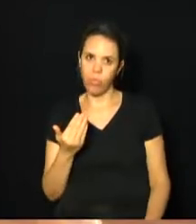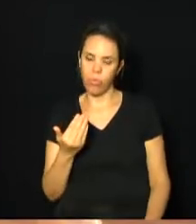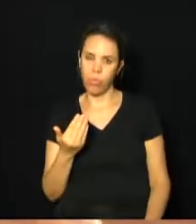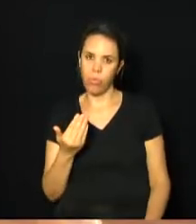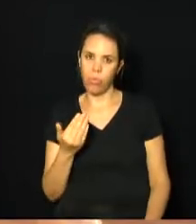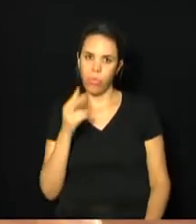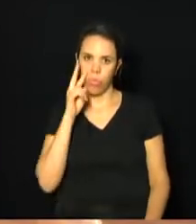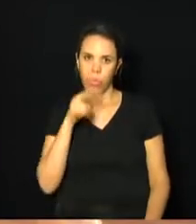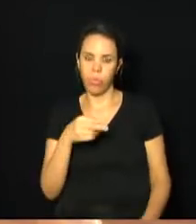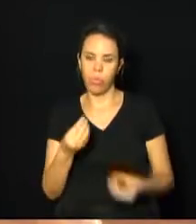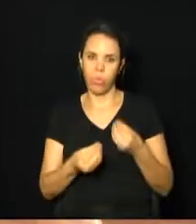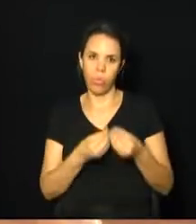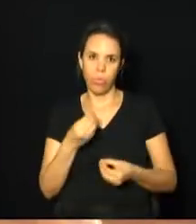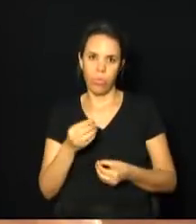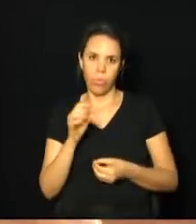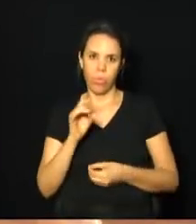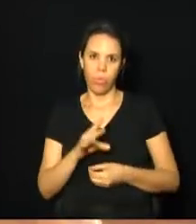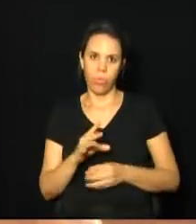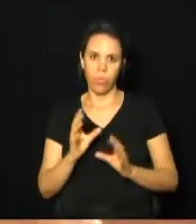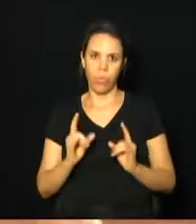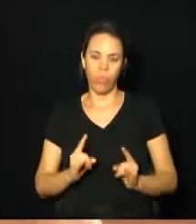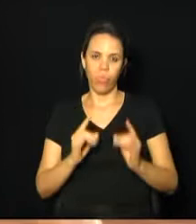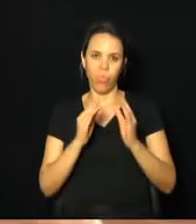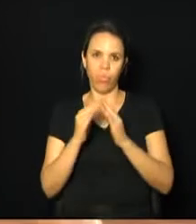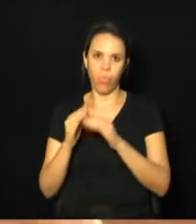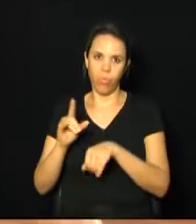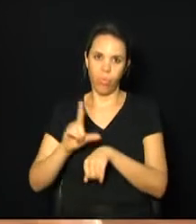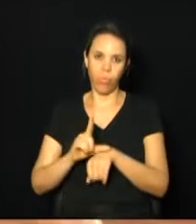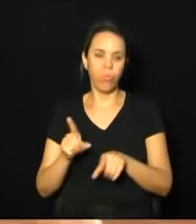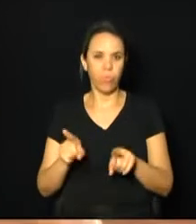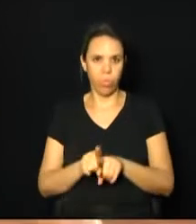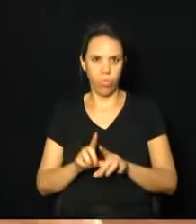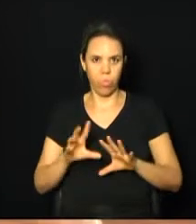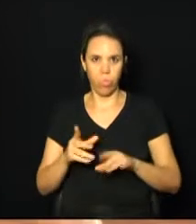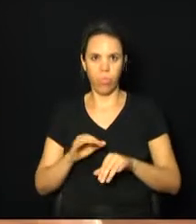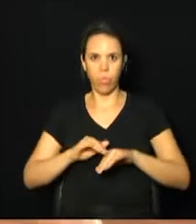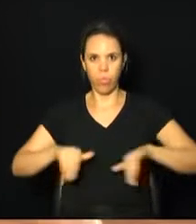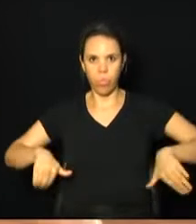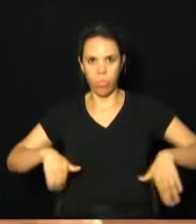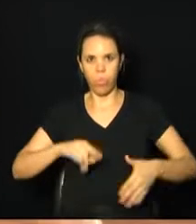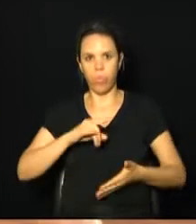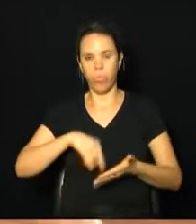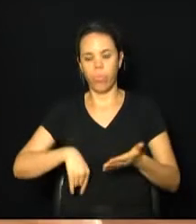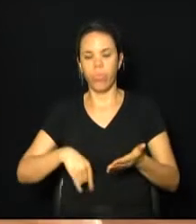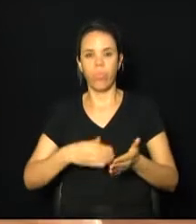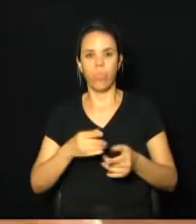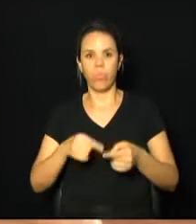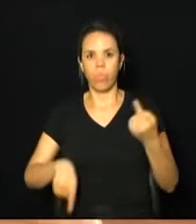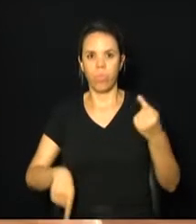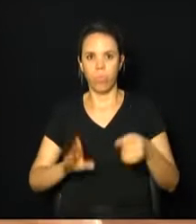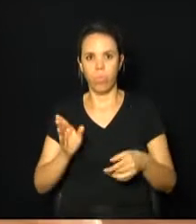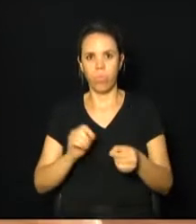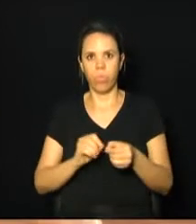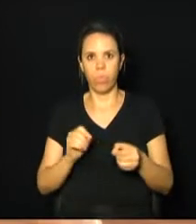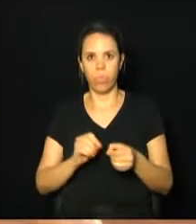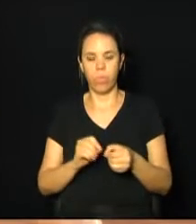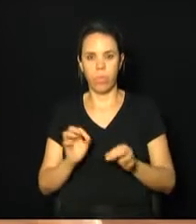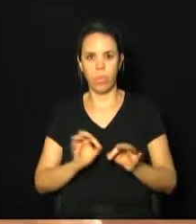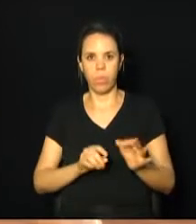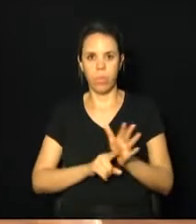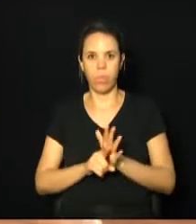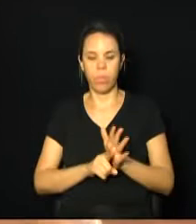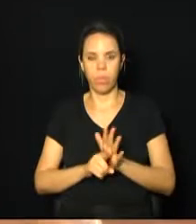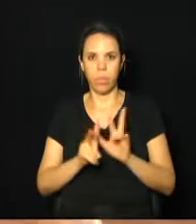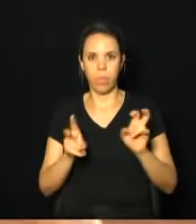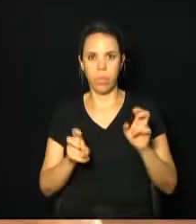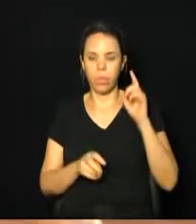para ver como é que estão. Não só condomínios, tem alguns estabelecimentos também que estão totalmente fora da norma, né? Então já foi feito e está fazendo um levantamento